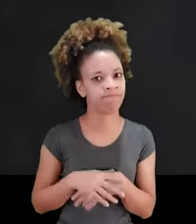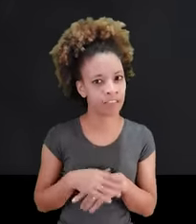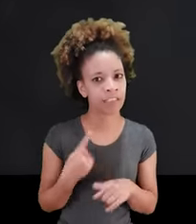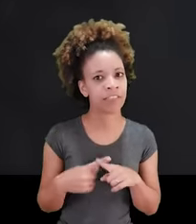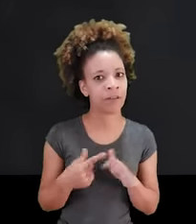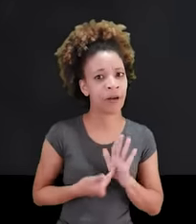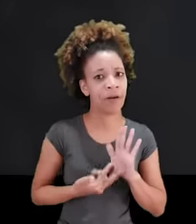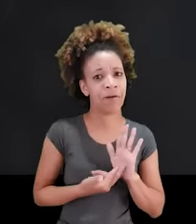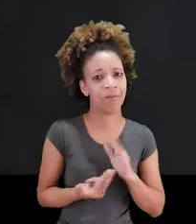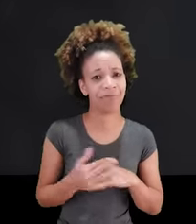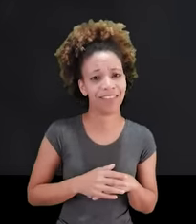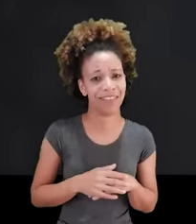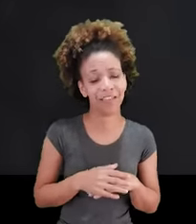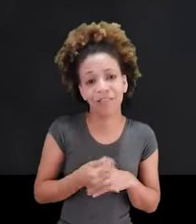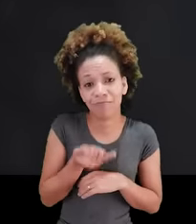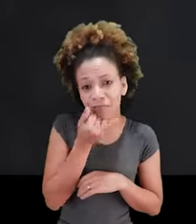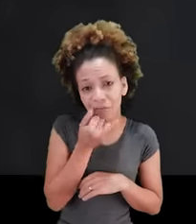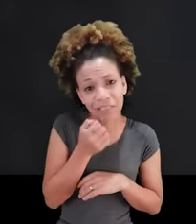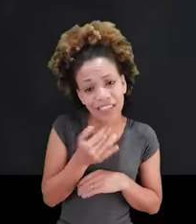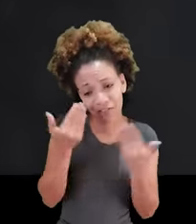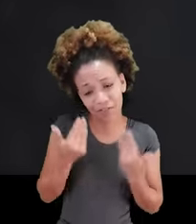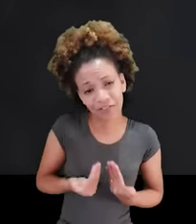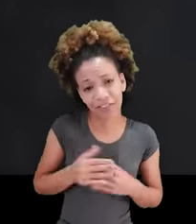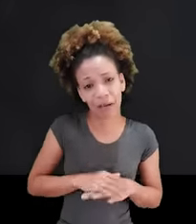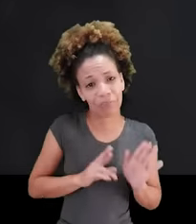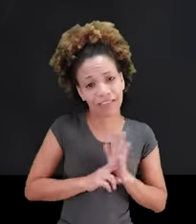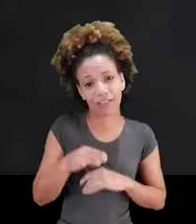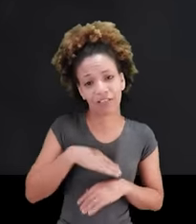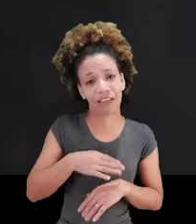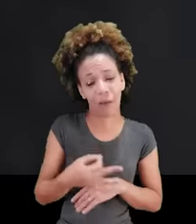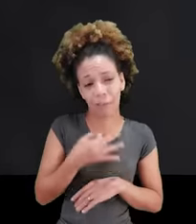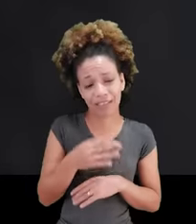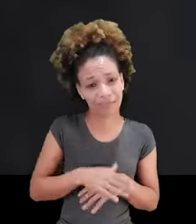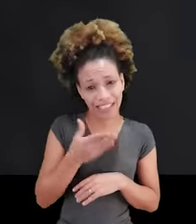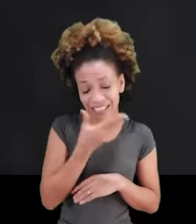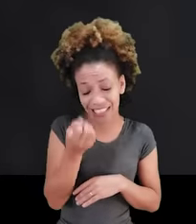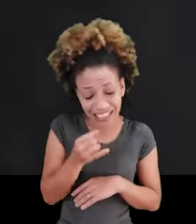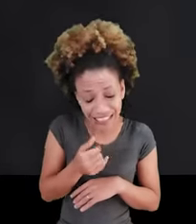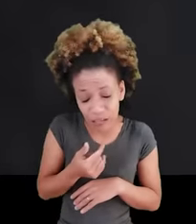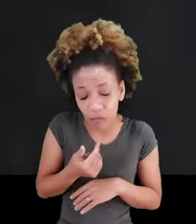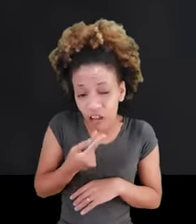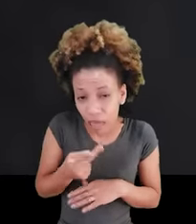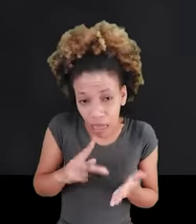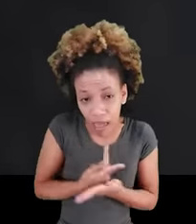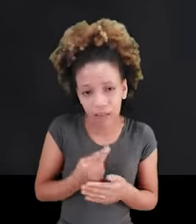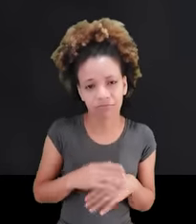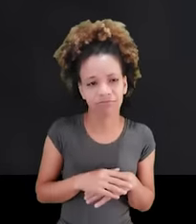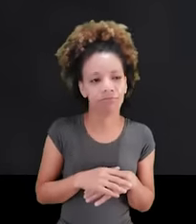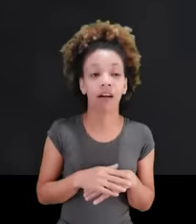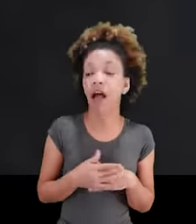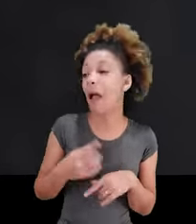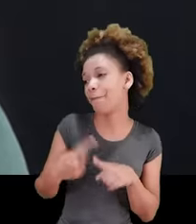representar o meu país. Sim. Desculpem se não fui um digno representante na vossa opinião, se calhar escapou-me alguma coisa. Há gente que vai dizer, não, nem todo